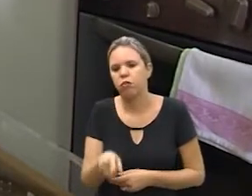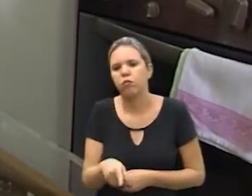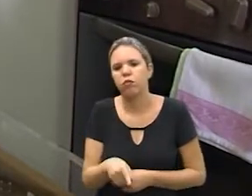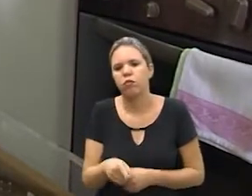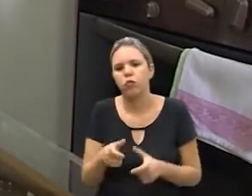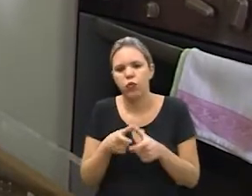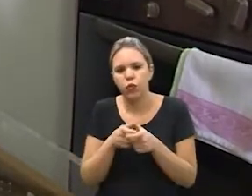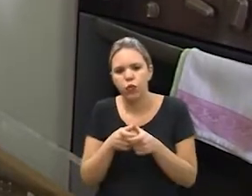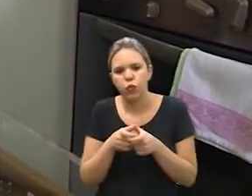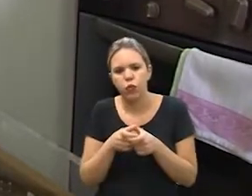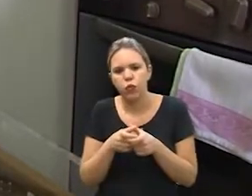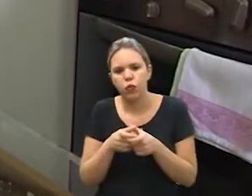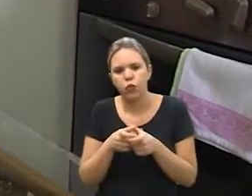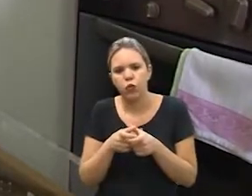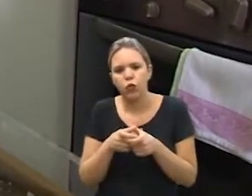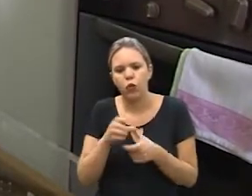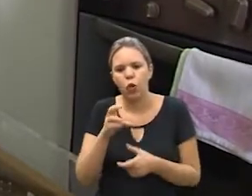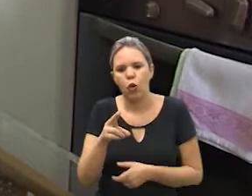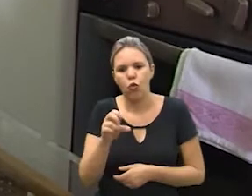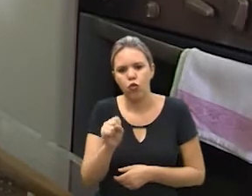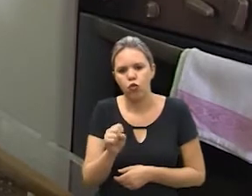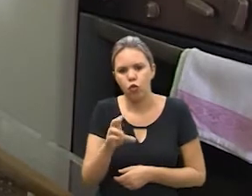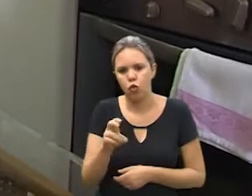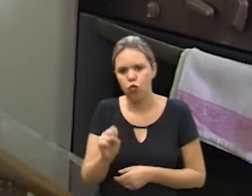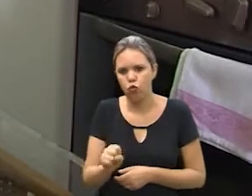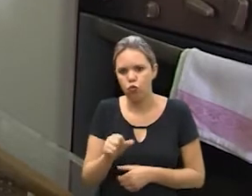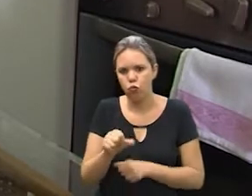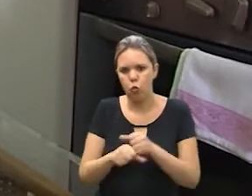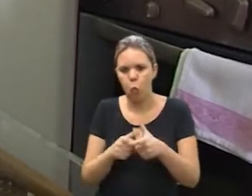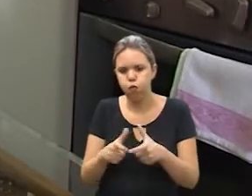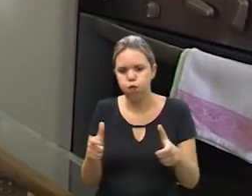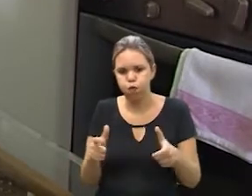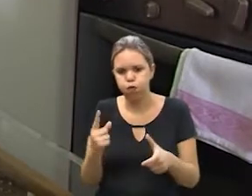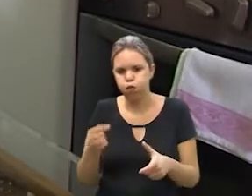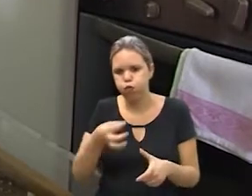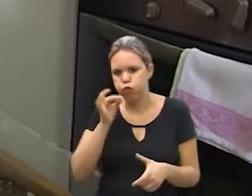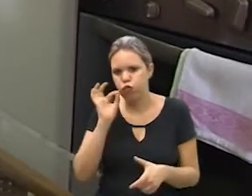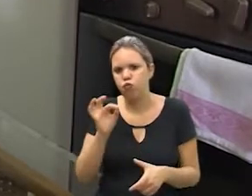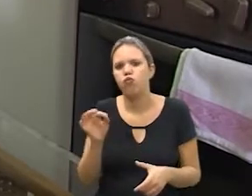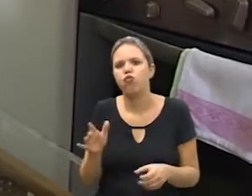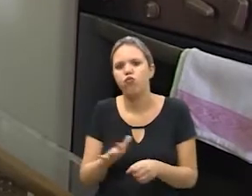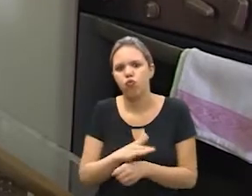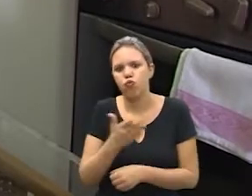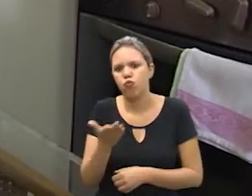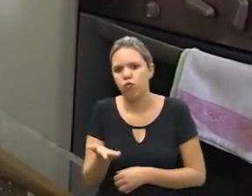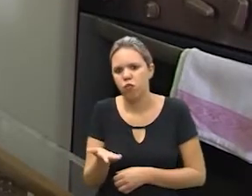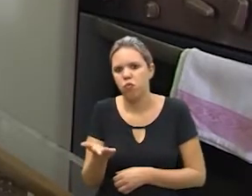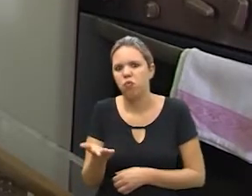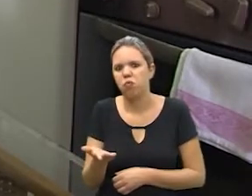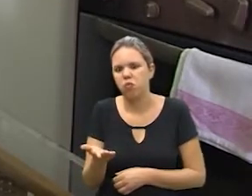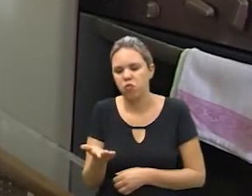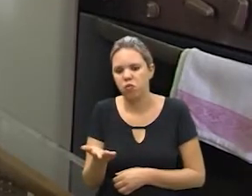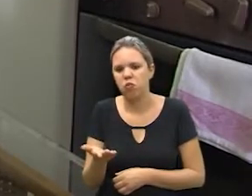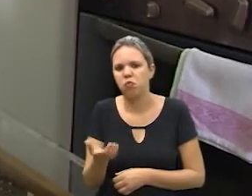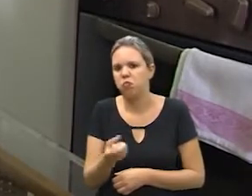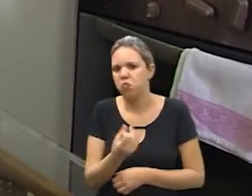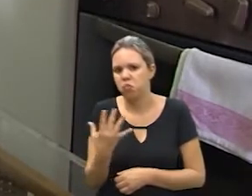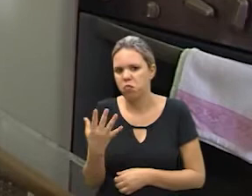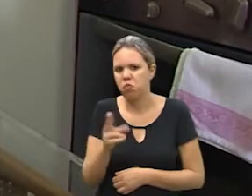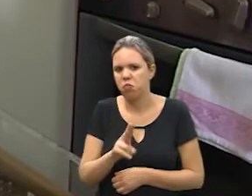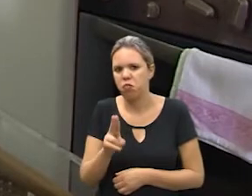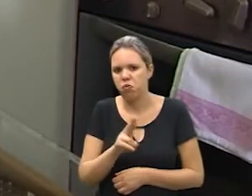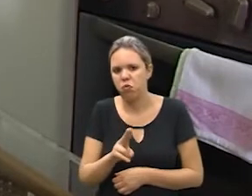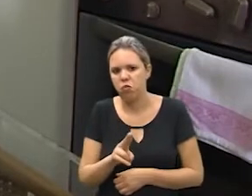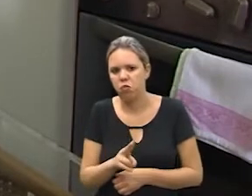aqui esse tantinho de cuscuz, você vai ver o que ele vai virar. Aqui tem o quê? Uma xícara? Uma xícara. Uma xícara. Uma xícara. E vai render mesmo?